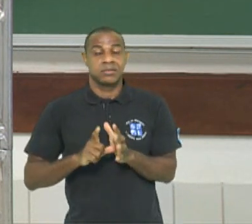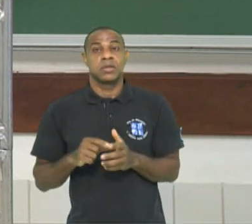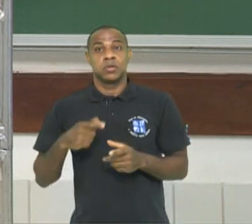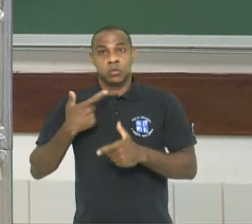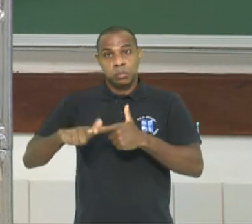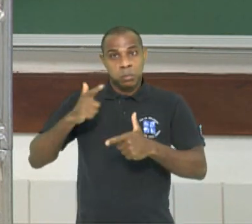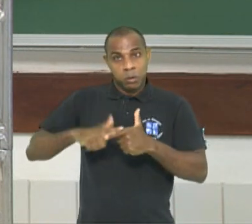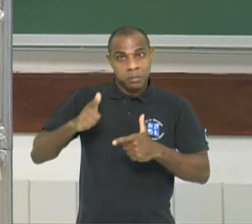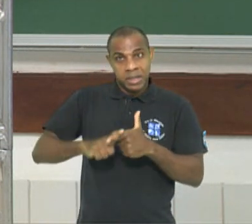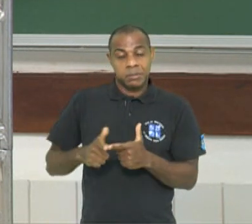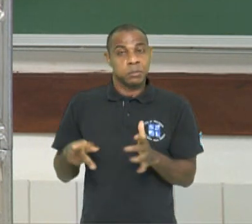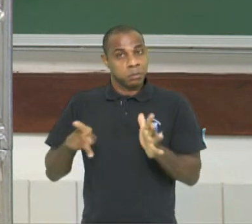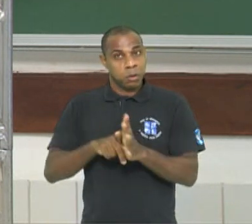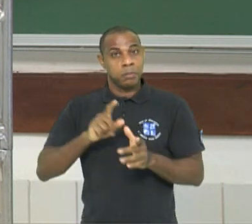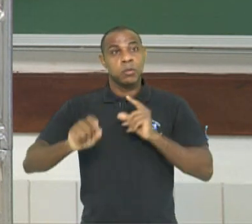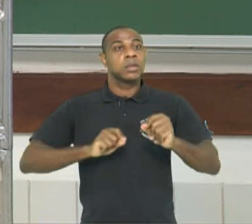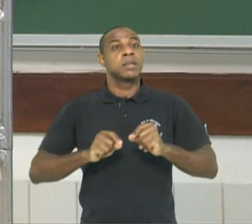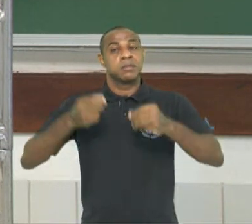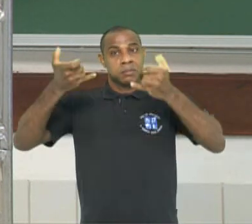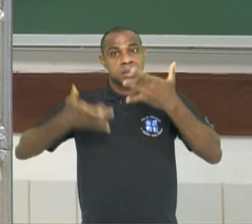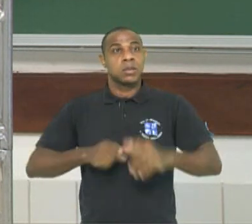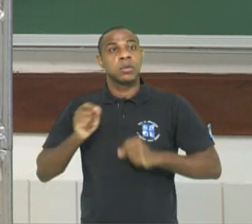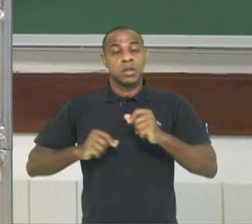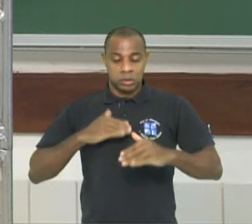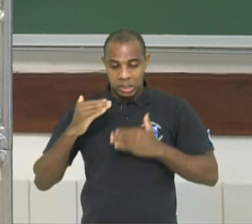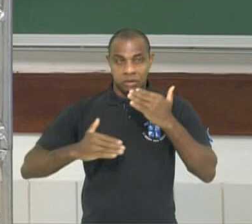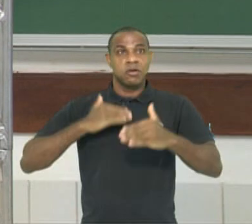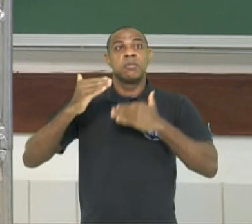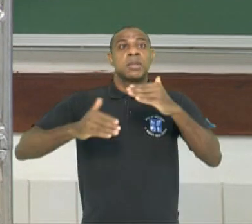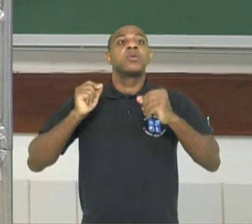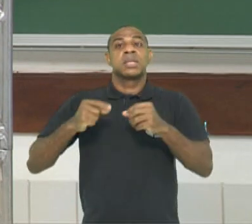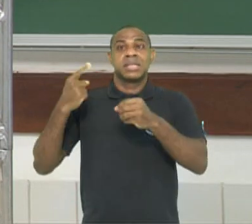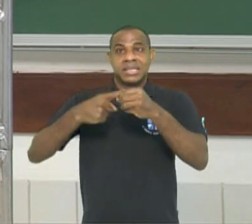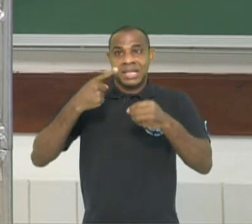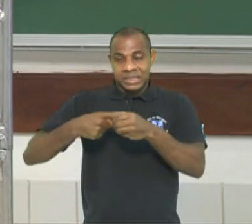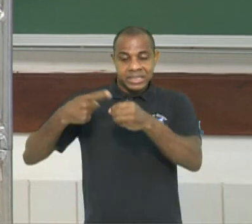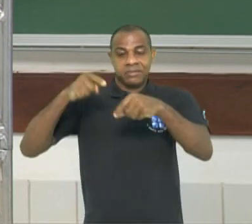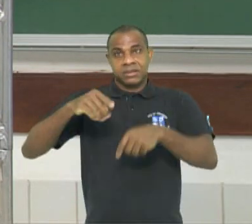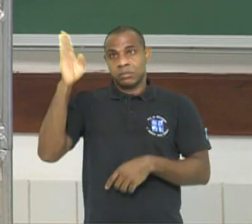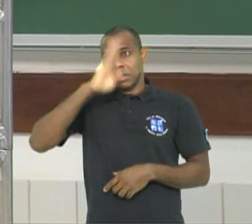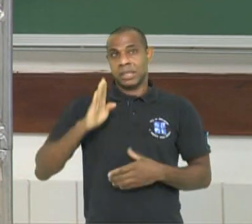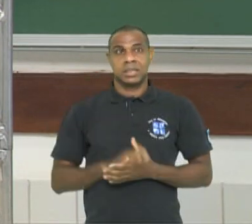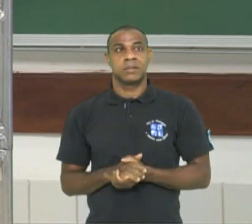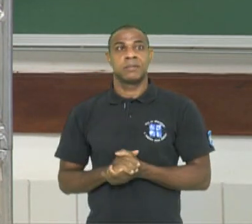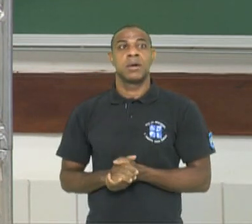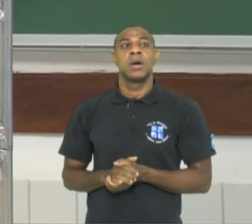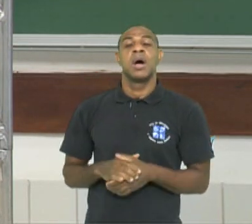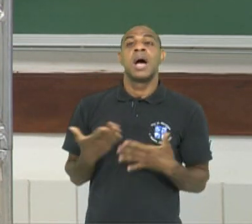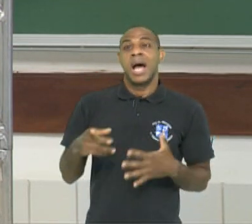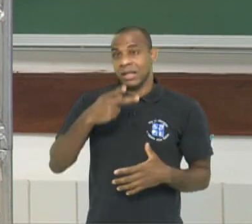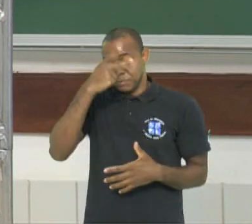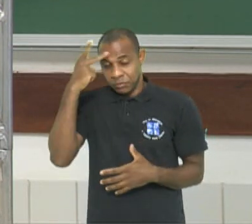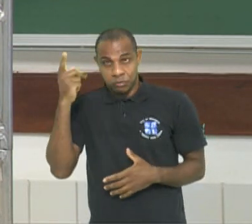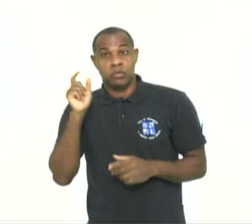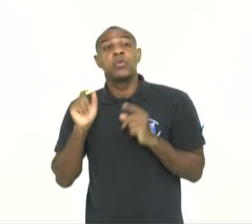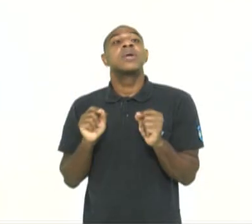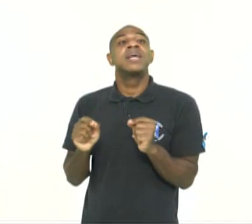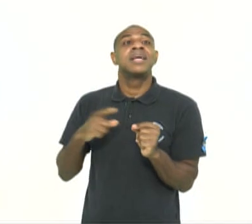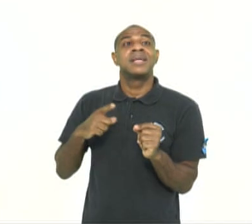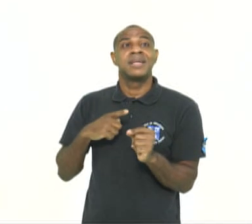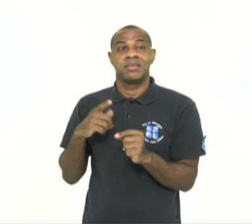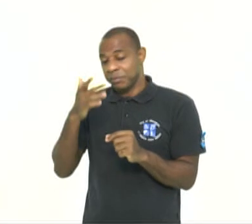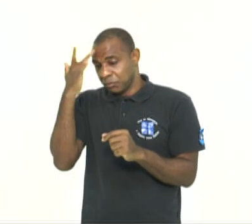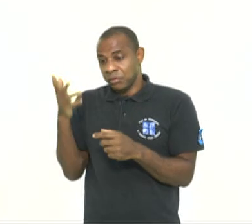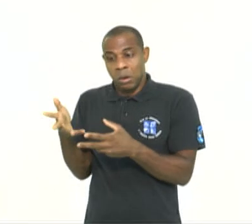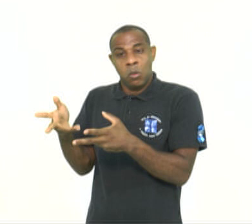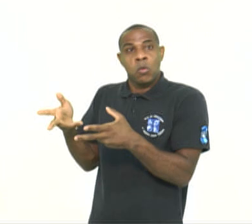problemas especificamente, nós vamos falar sobre o desenvolvimento dessas cidades no Brasil, onde as pessoas elas foram